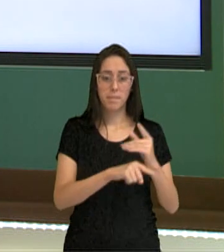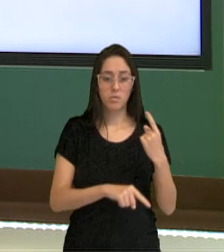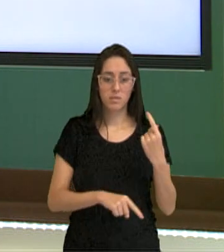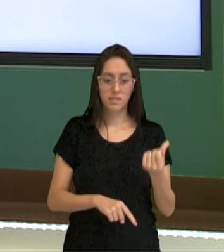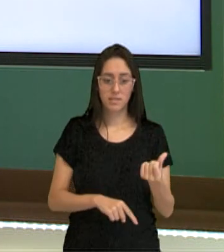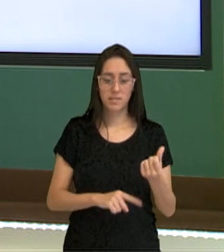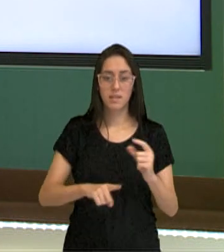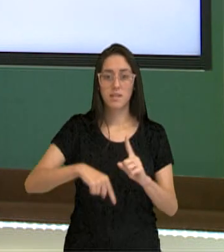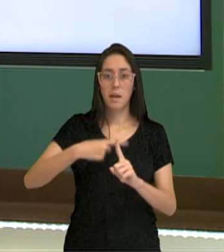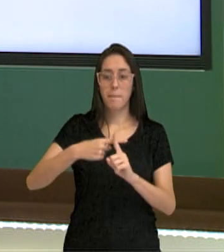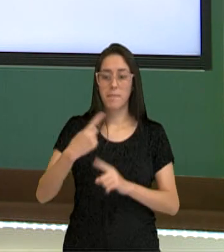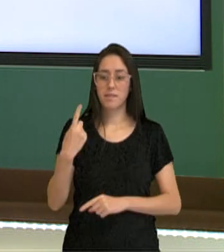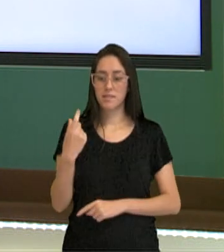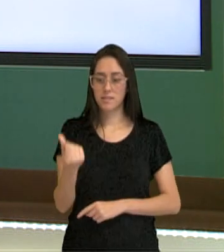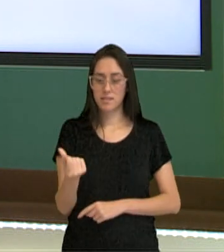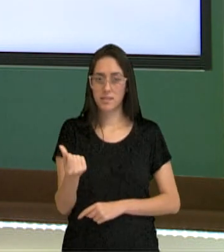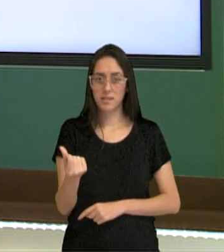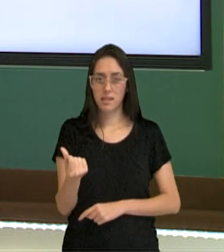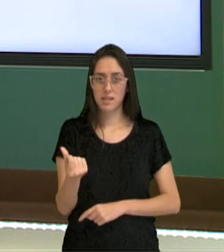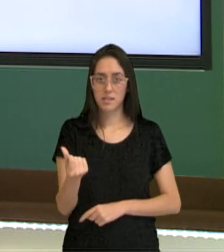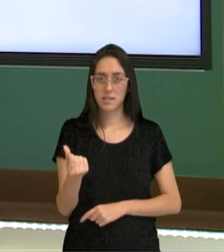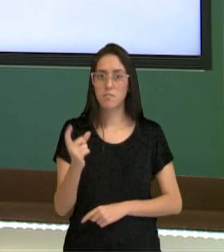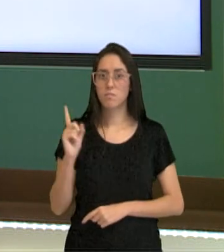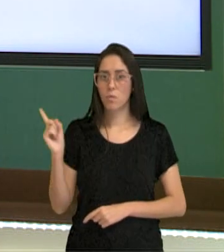mais 16, some o número dali.